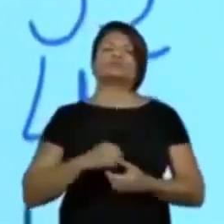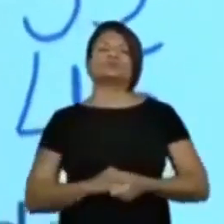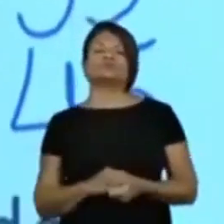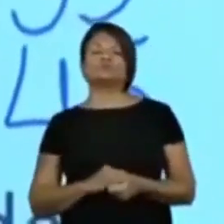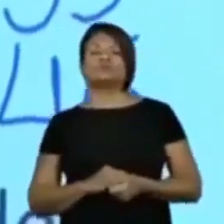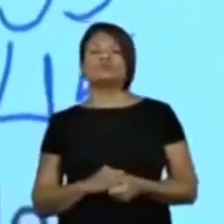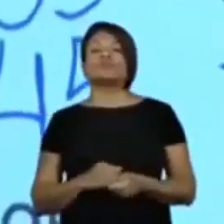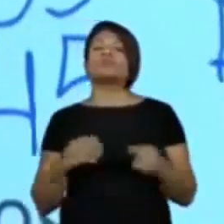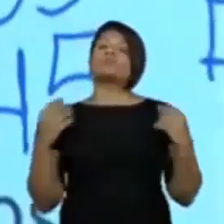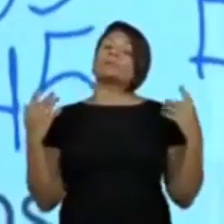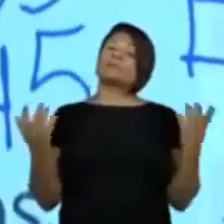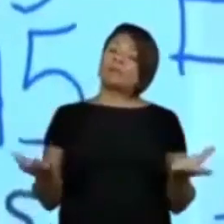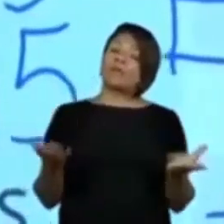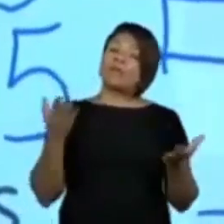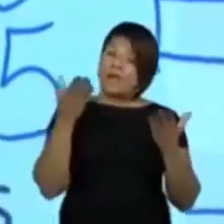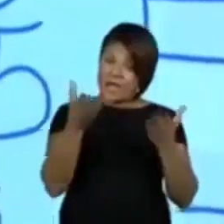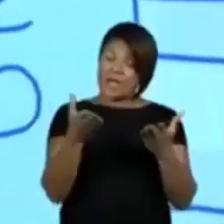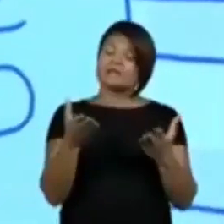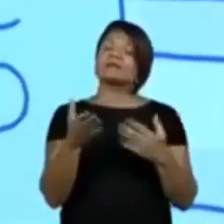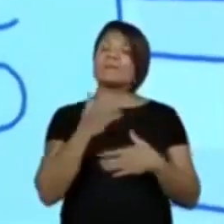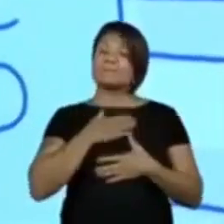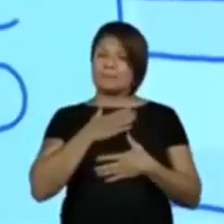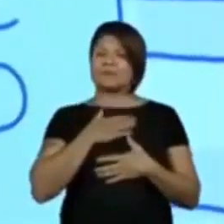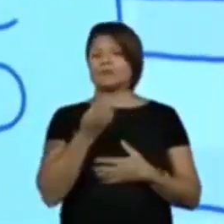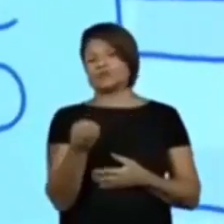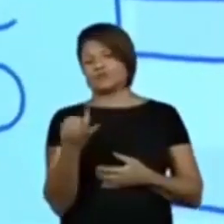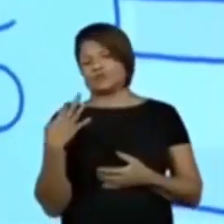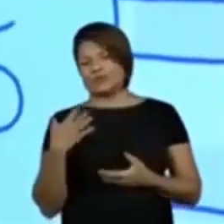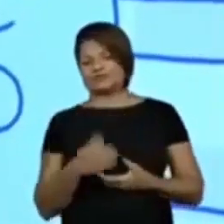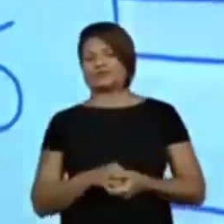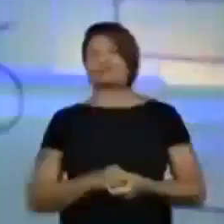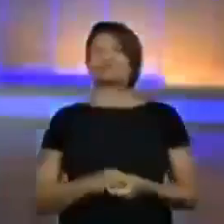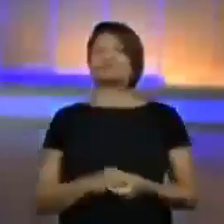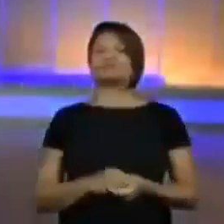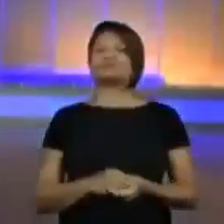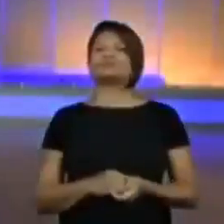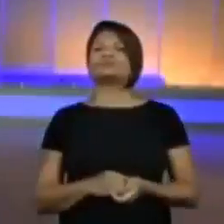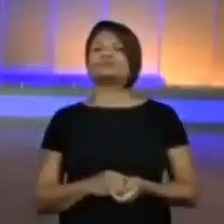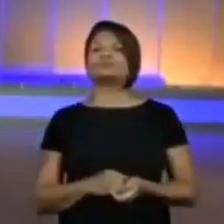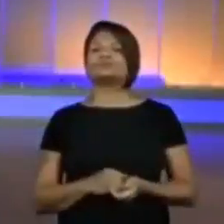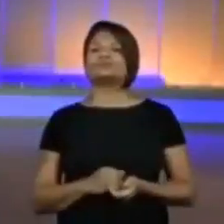81. Essa seria a minha quantidade. Então, vamos lá confirmar.